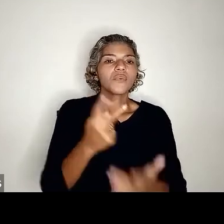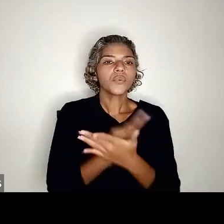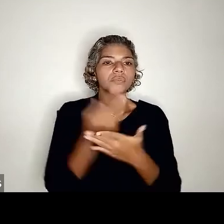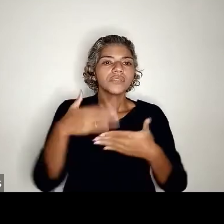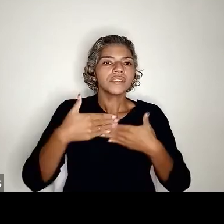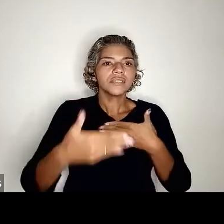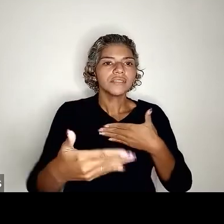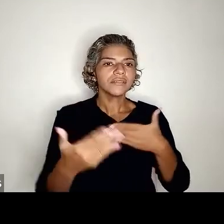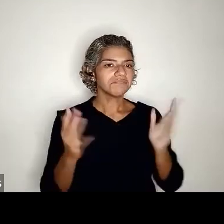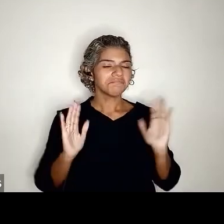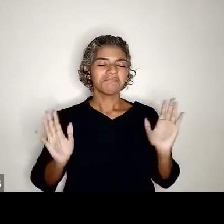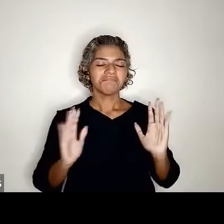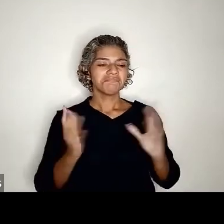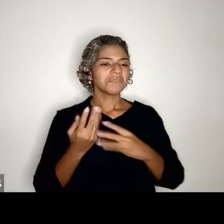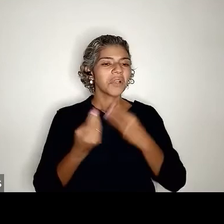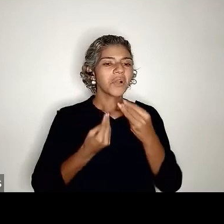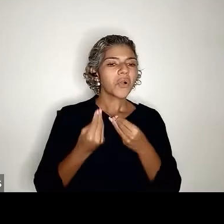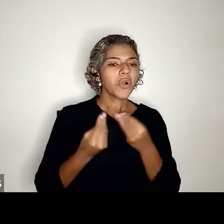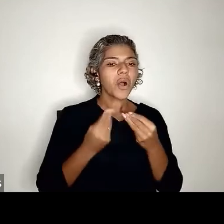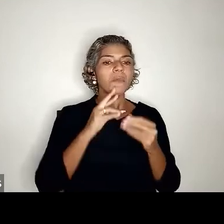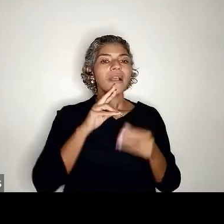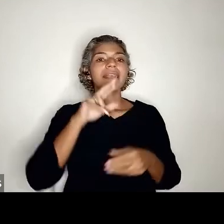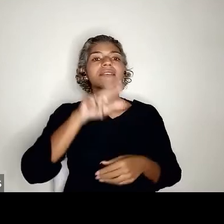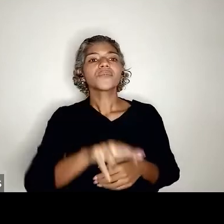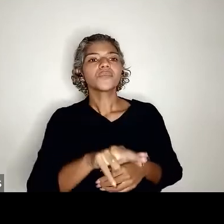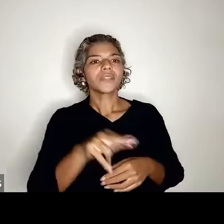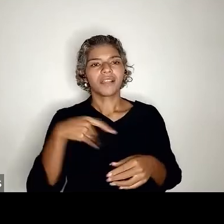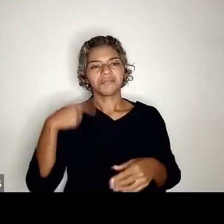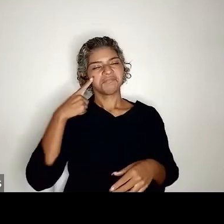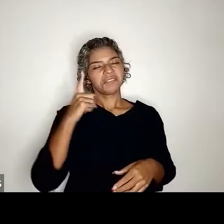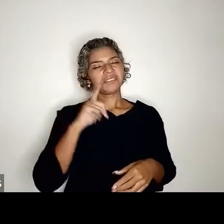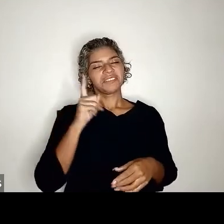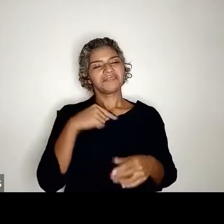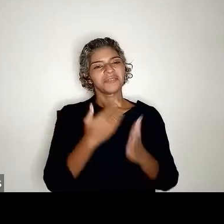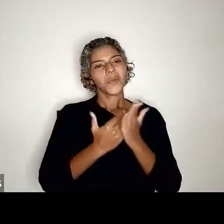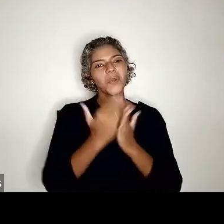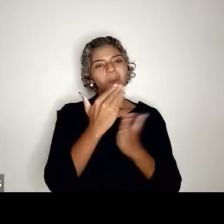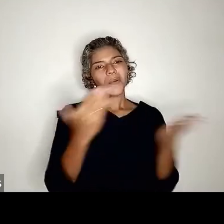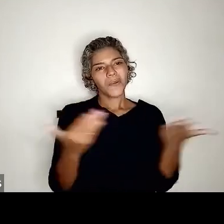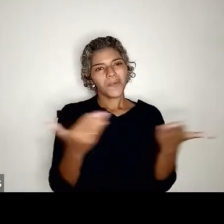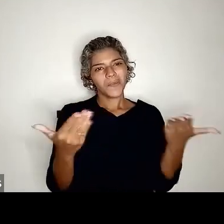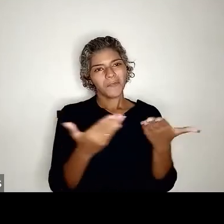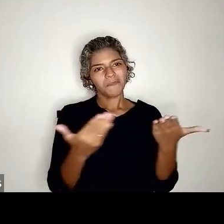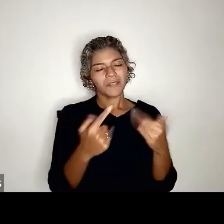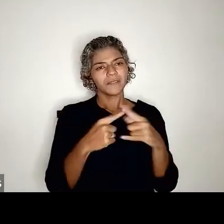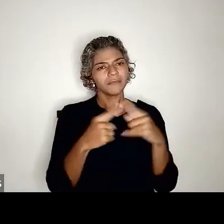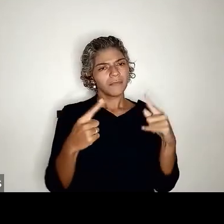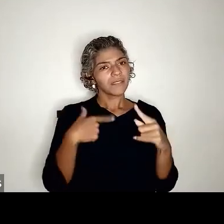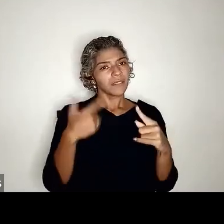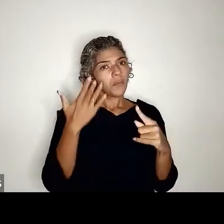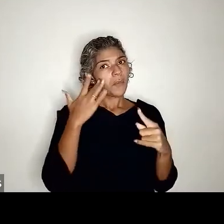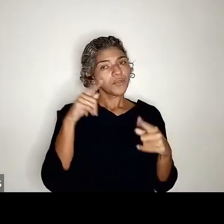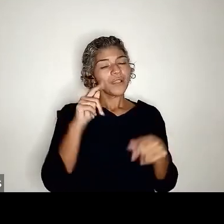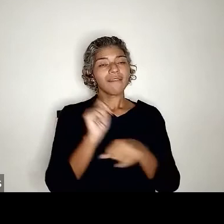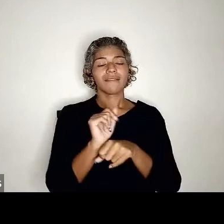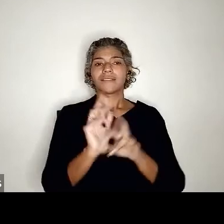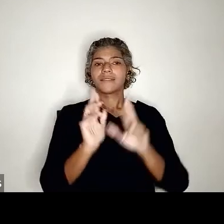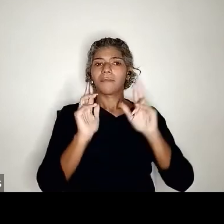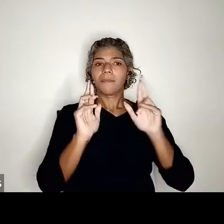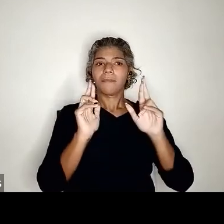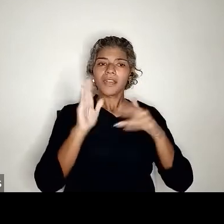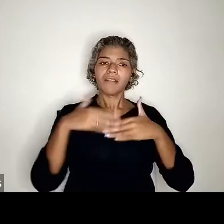como resultado do que a gente está iniciando agora, mas eu acho que esse ato de se esperançar, né, e acreditar que é um caminho,